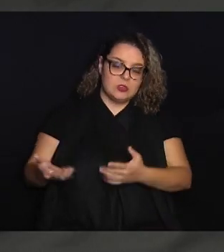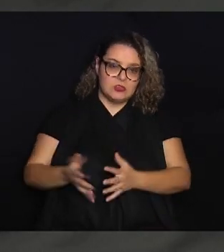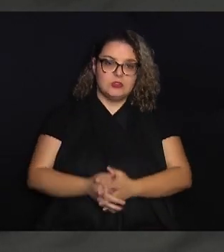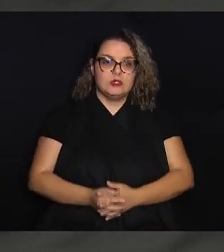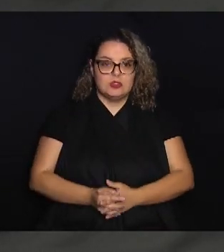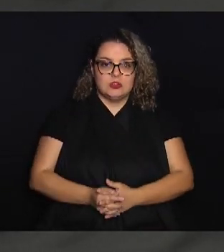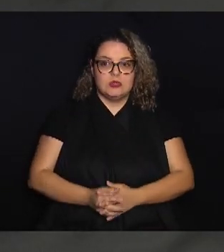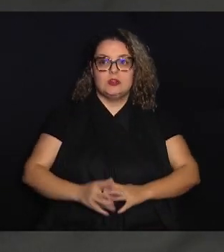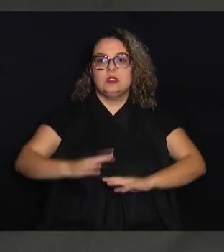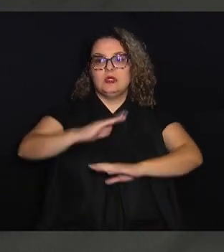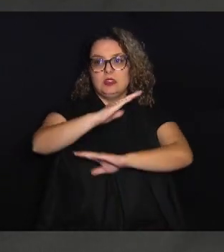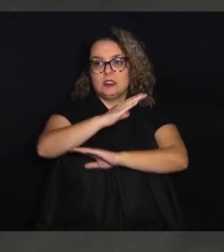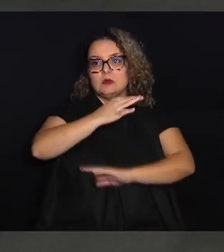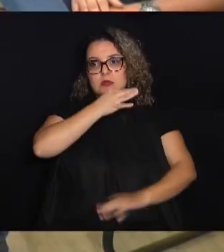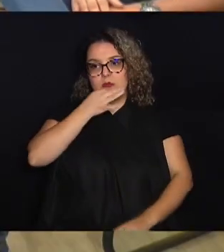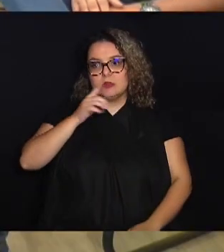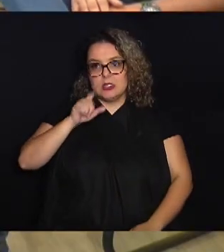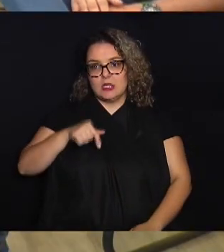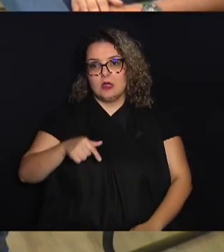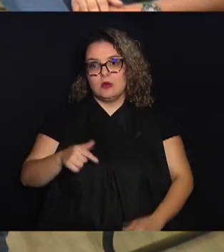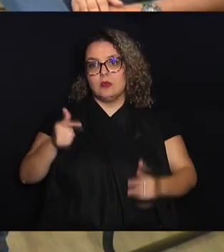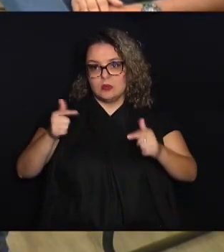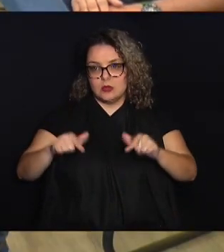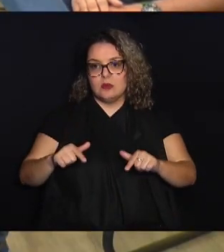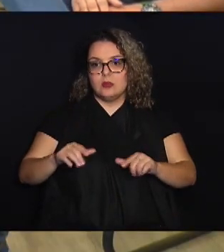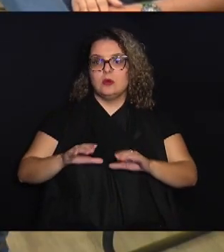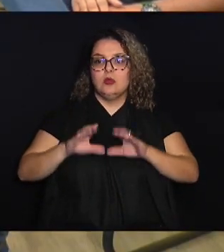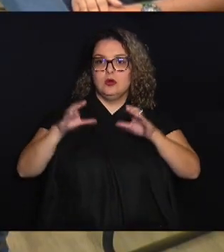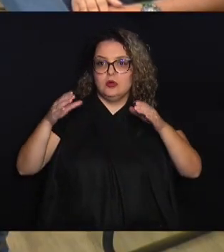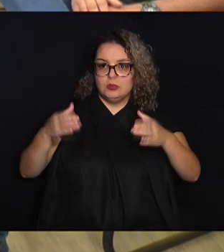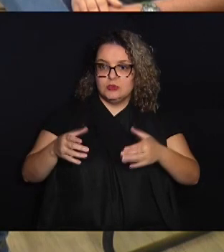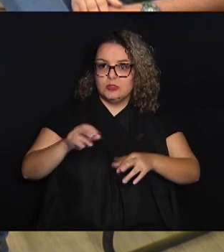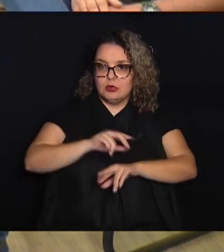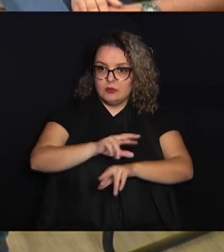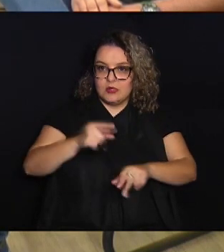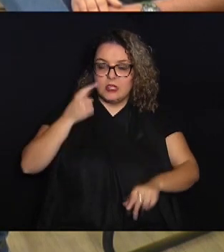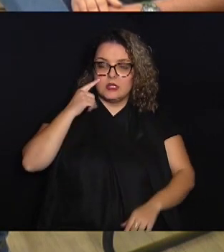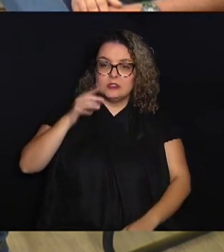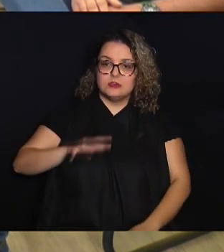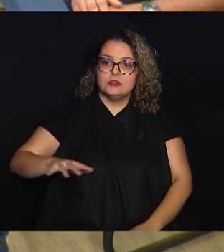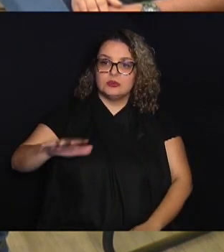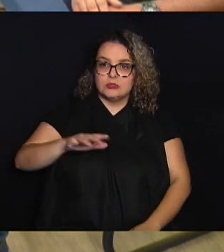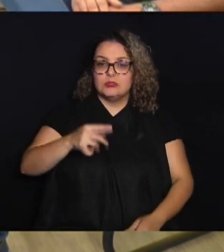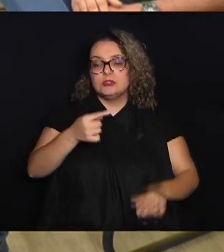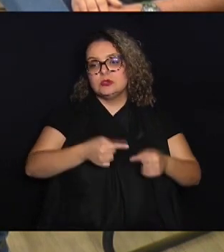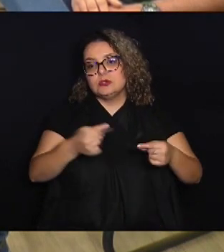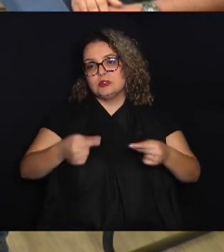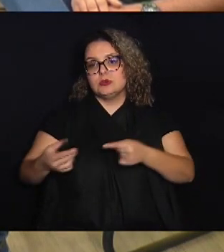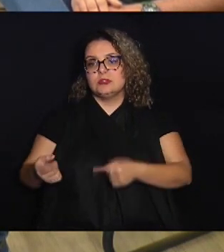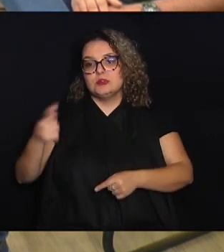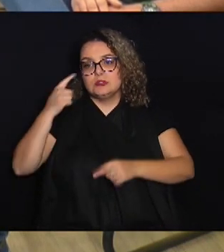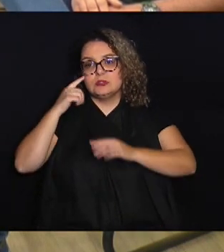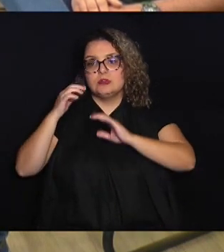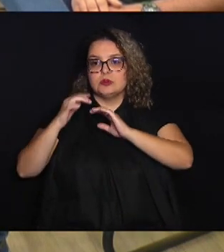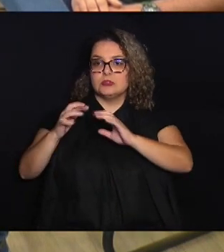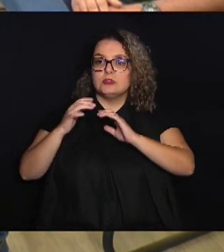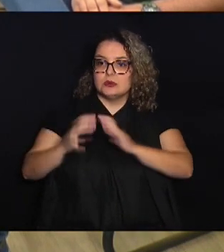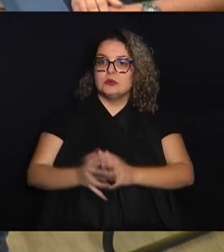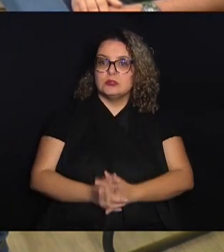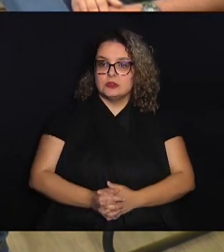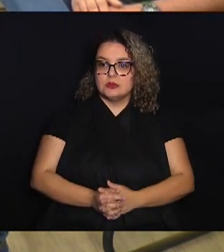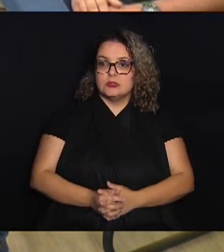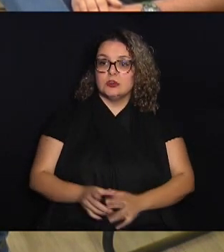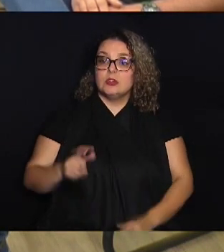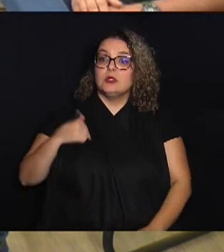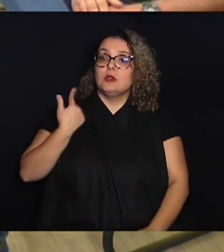por excelência, é um espaço sempre muito coletivo, onde várias ideias são discutidas e pensadas. E o nós aí é